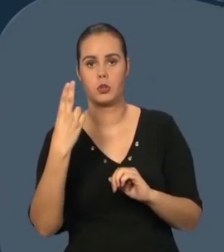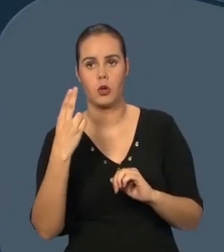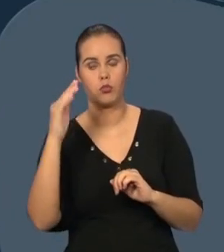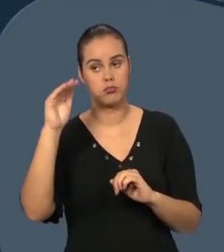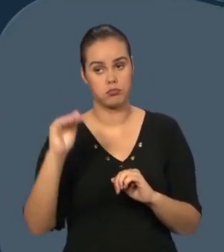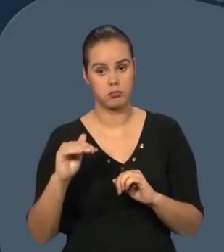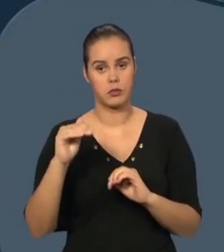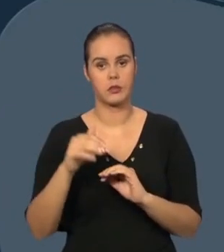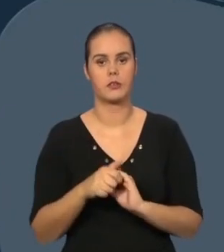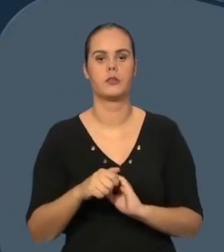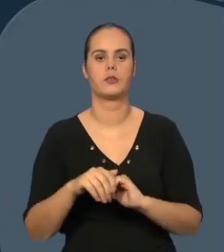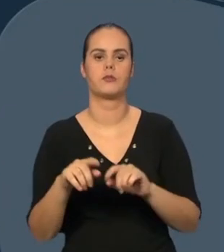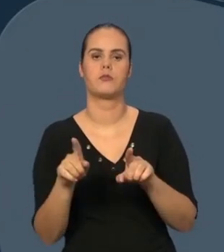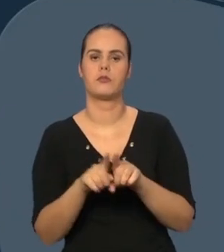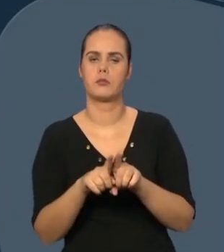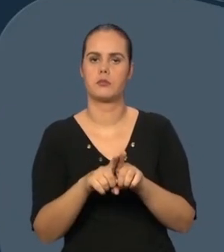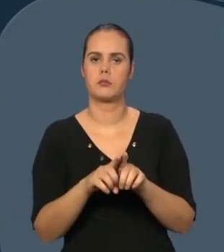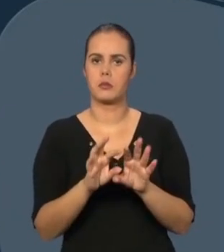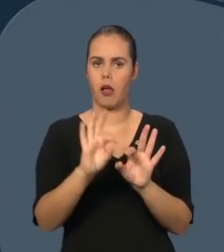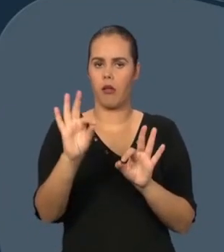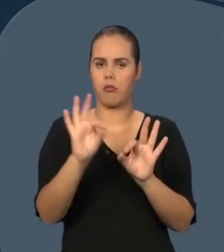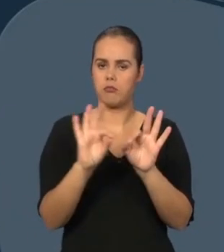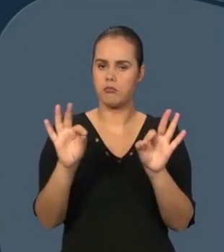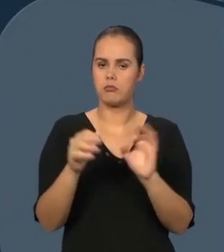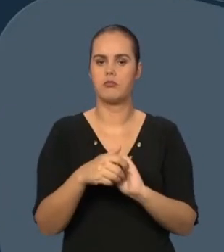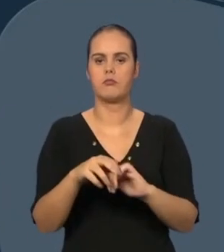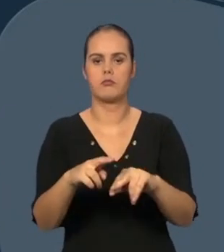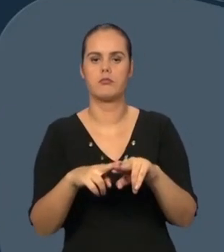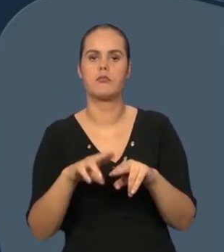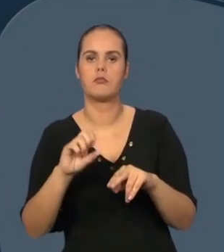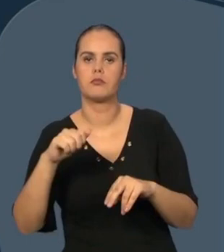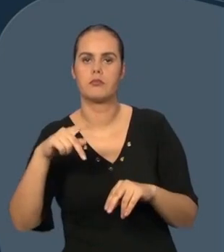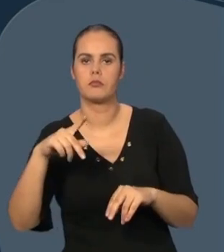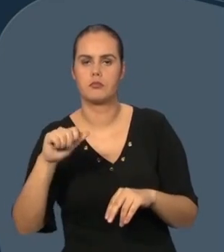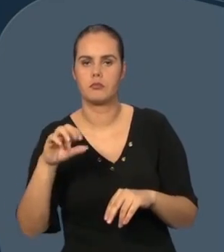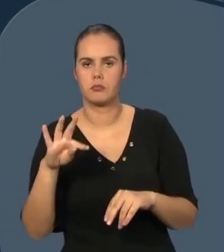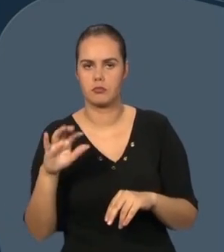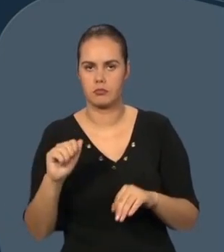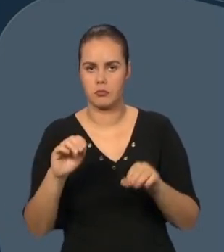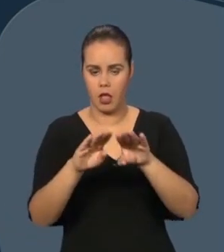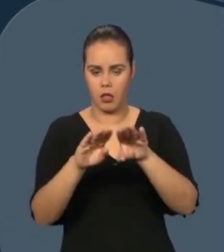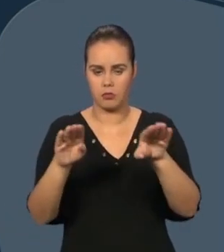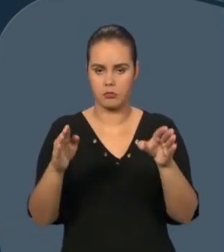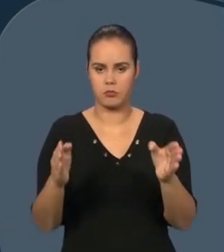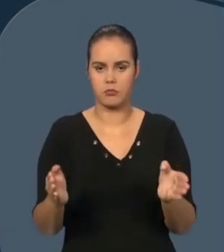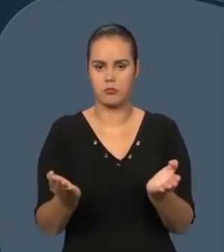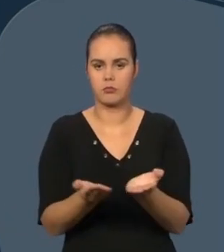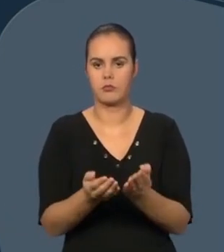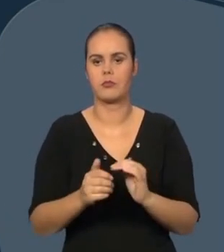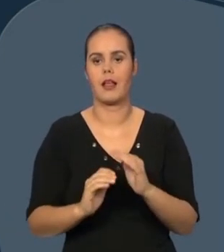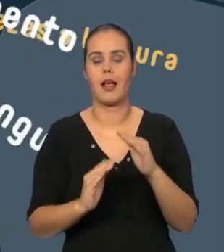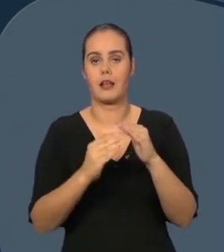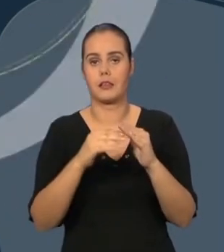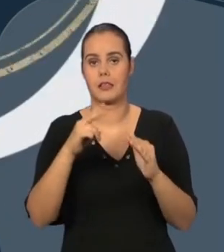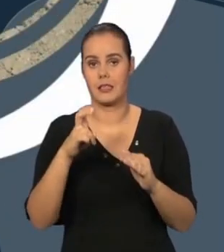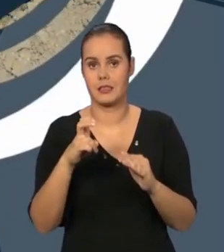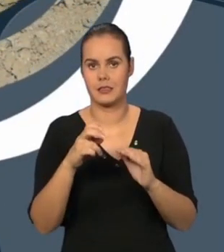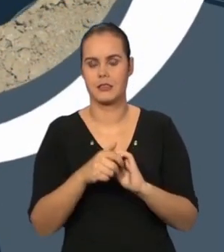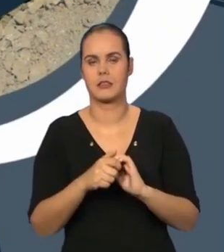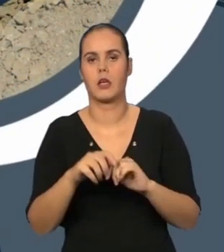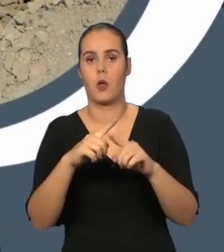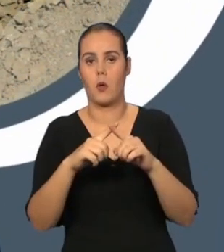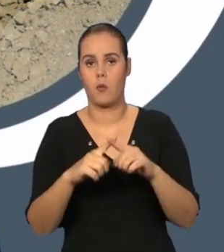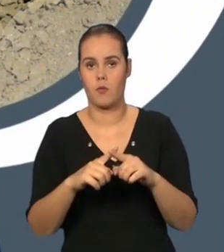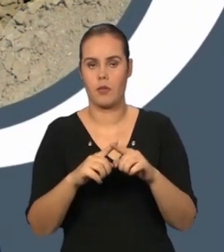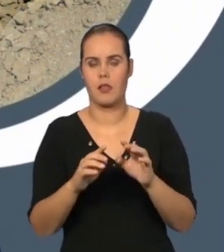Quanto ao seu dimensionamento, a sapata retangular tem como limite para a base um valor de até 5 vezes a sua largura. No caso